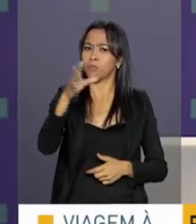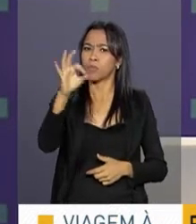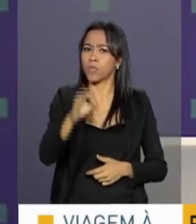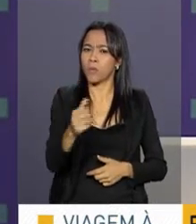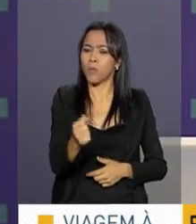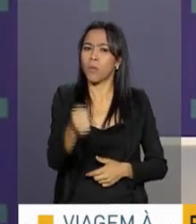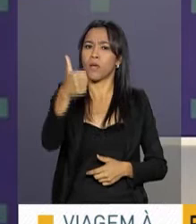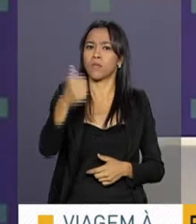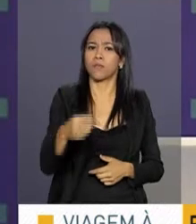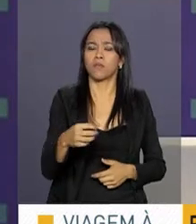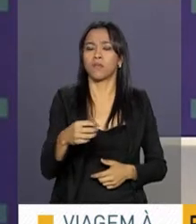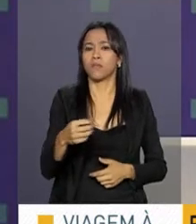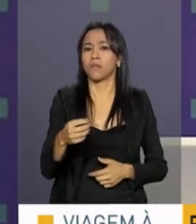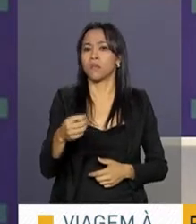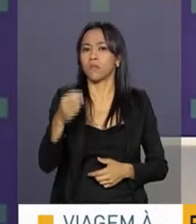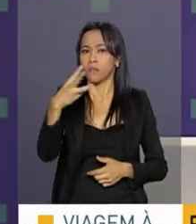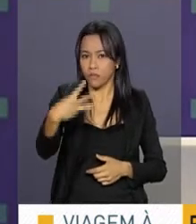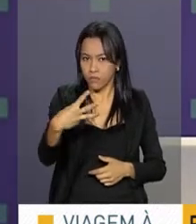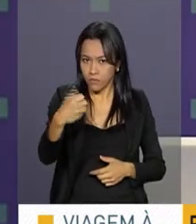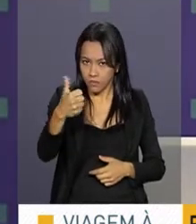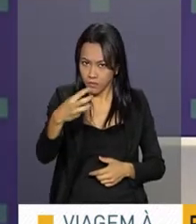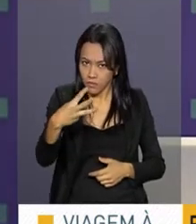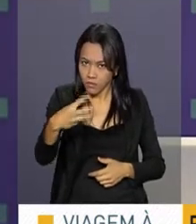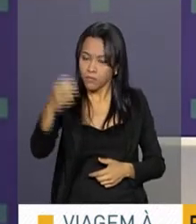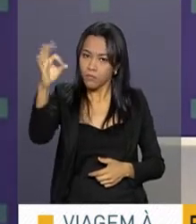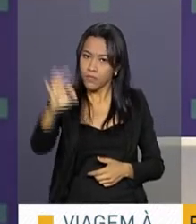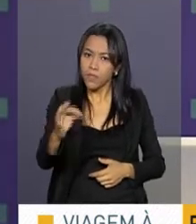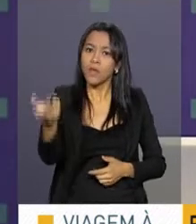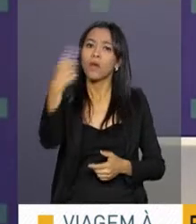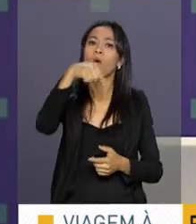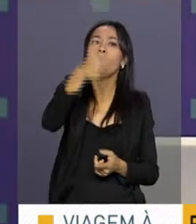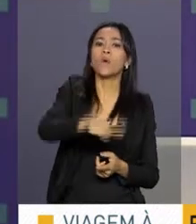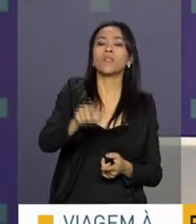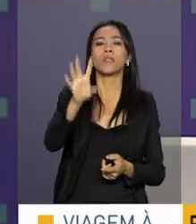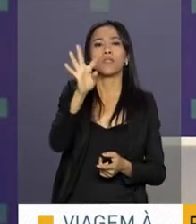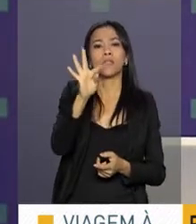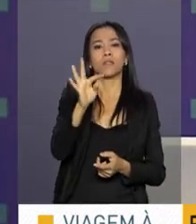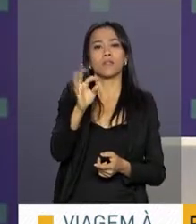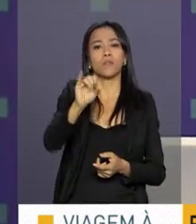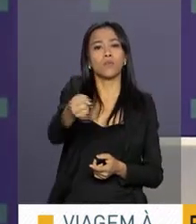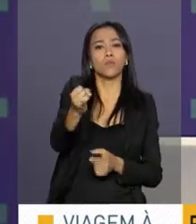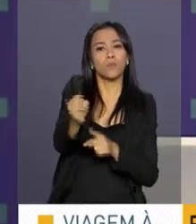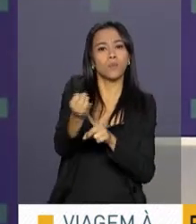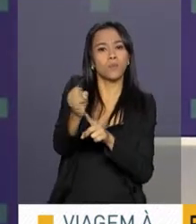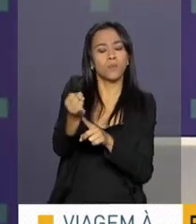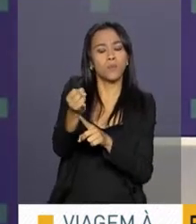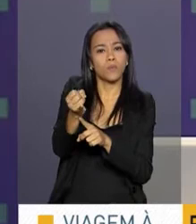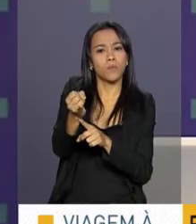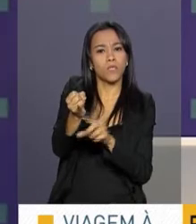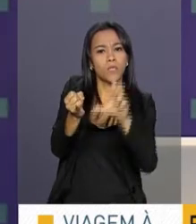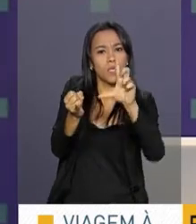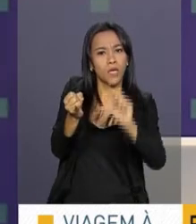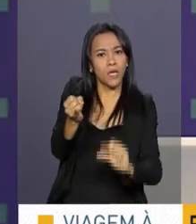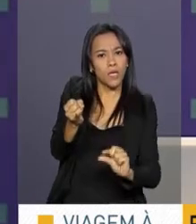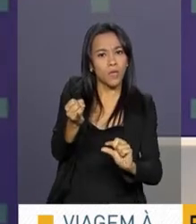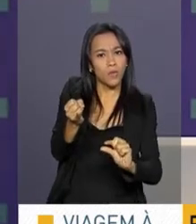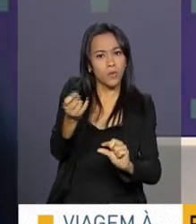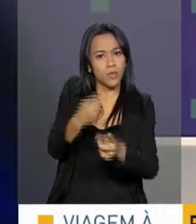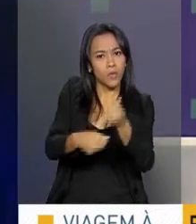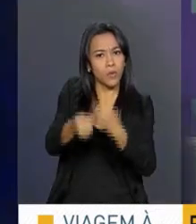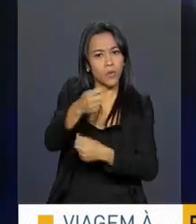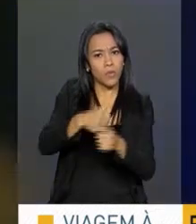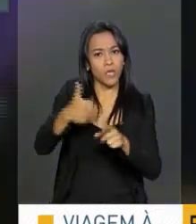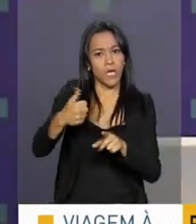3% nos últimos 12 meses. E as taxas de juros que caíram, a taxa básica de juros da economia